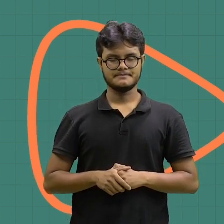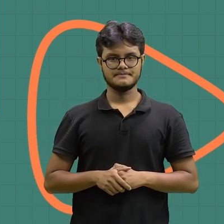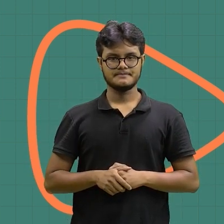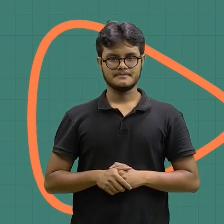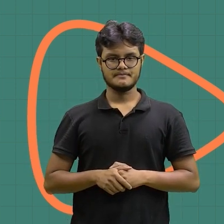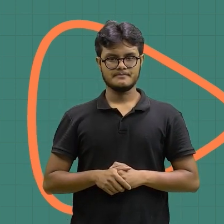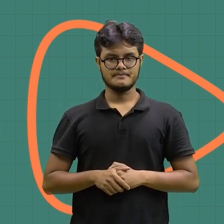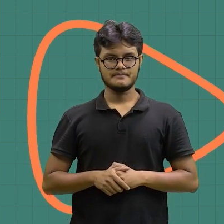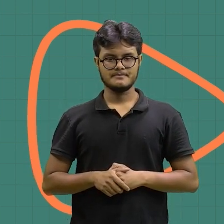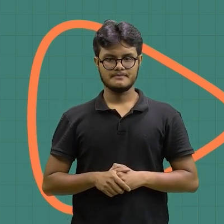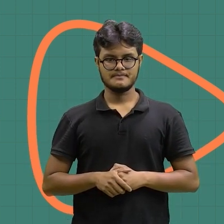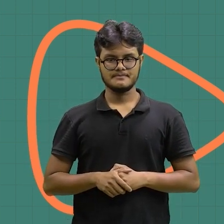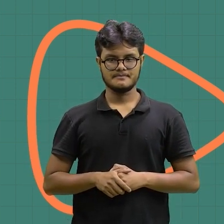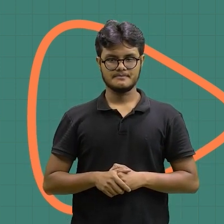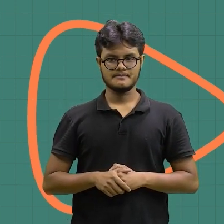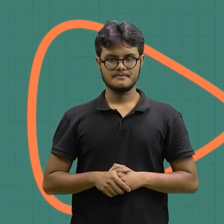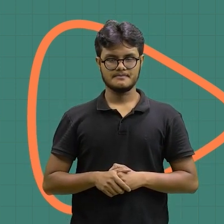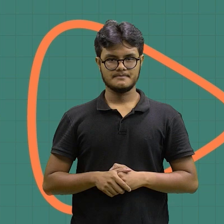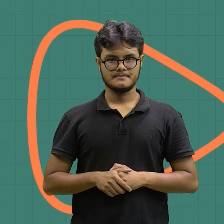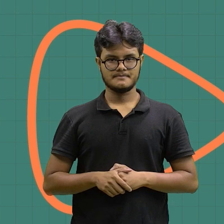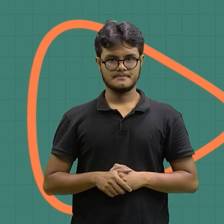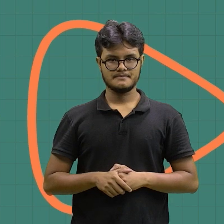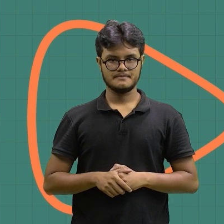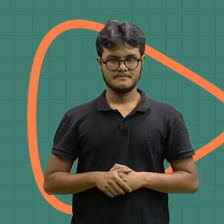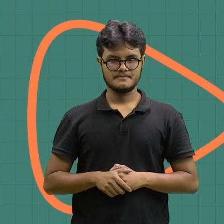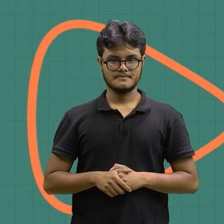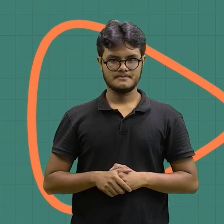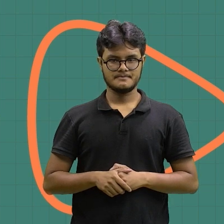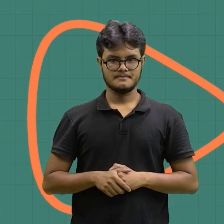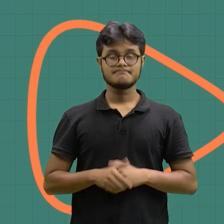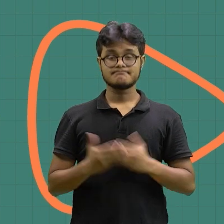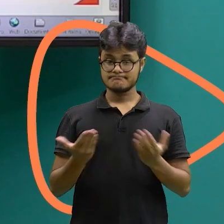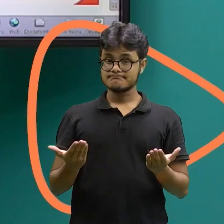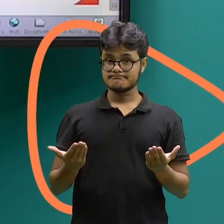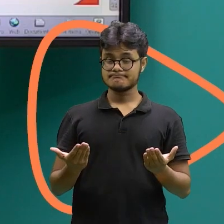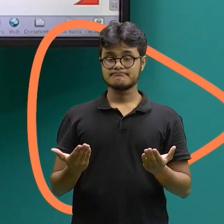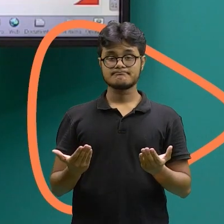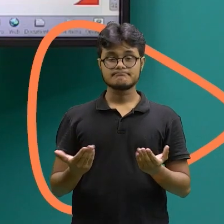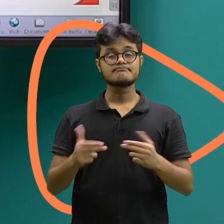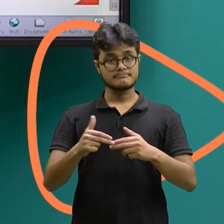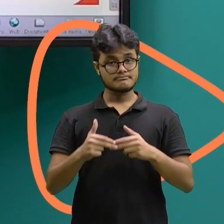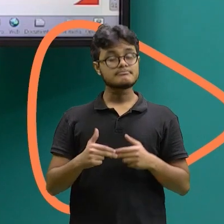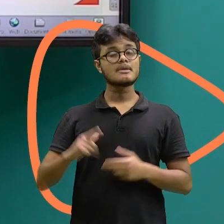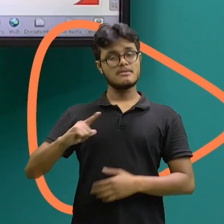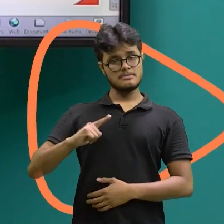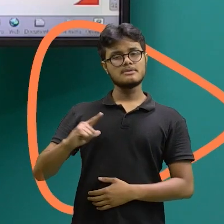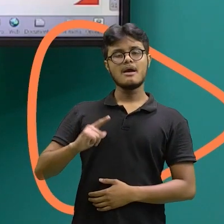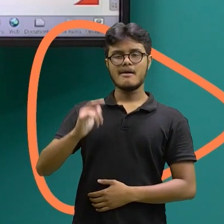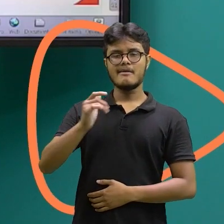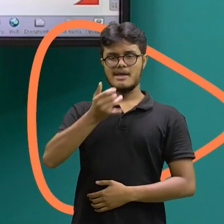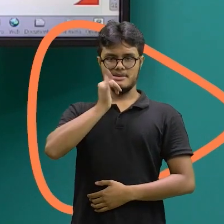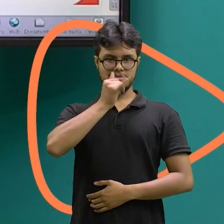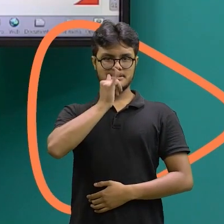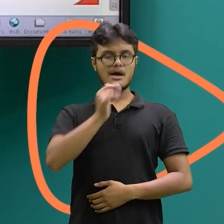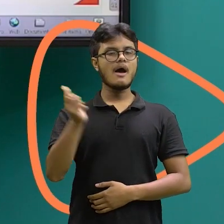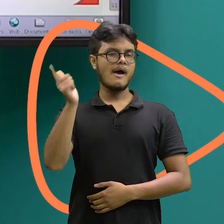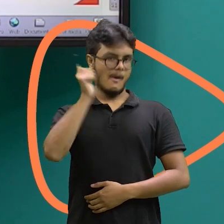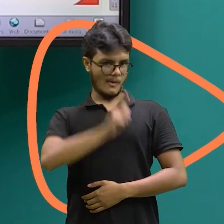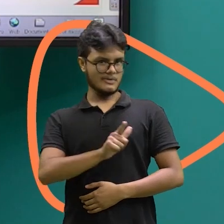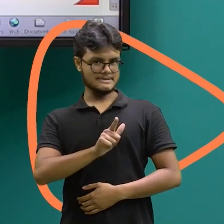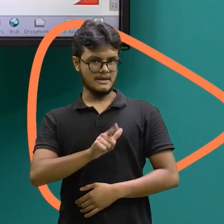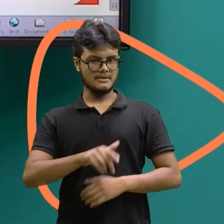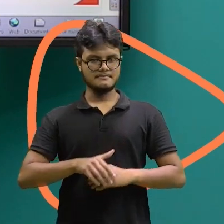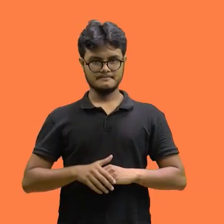carregado. E aí, esse eletricamente carregado faz com que eu possa gerar um processo de eletrização nos